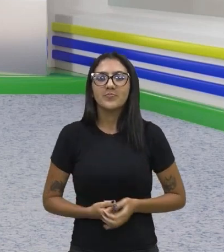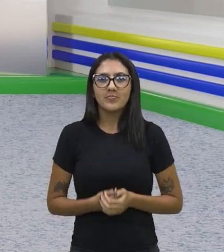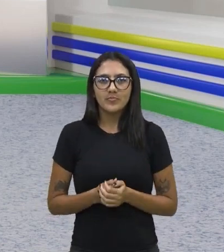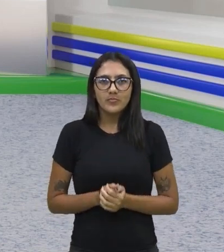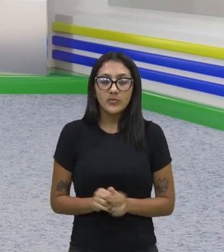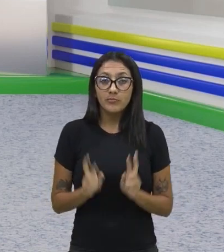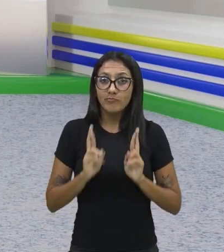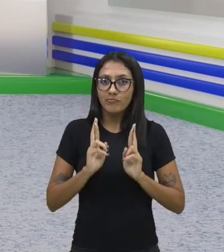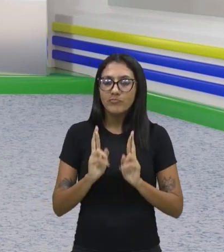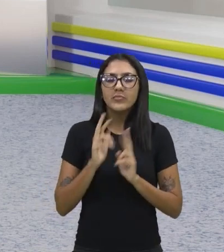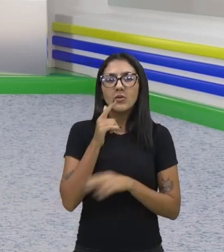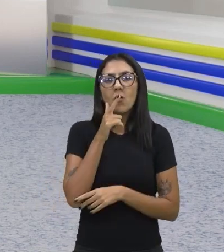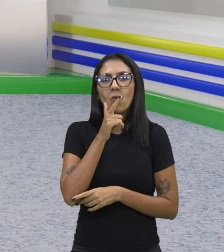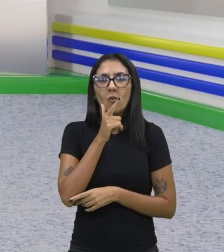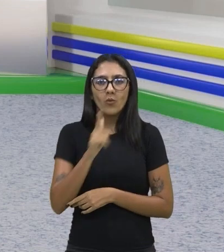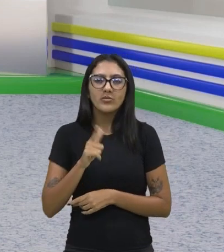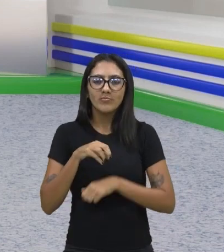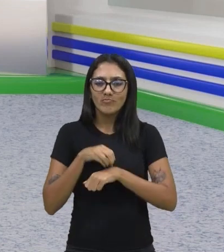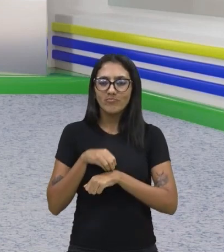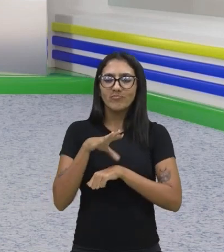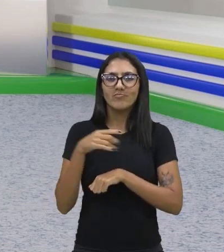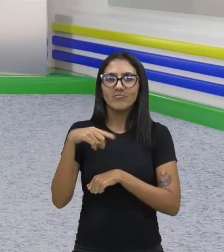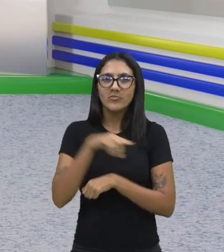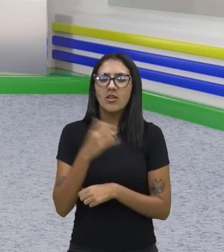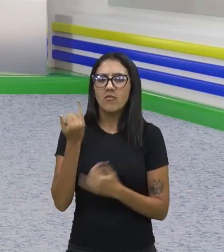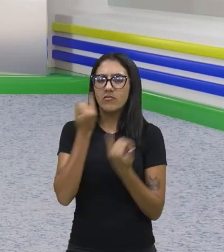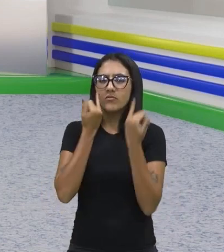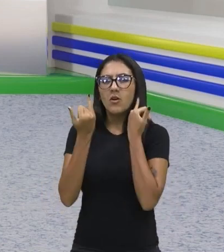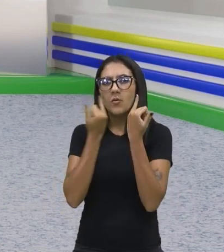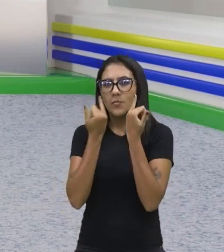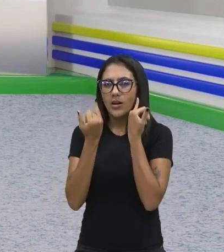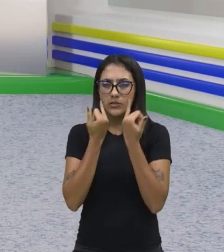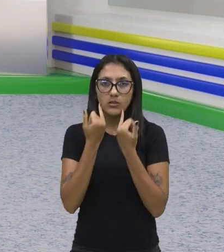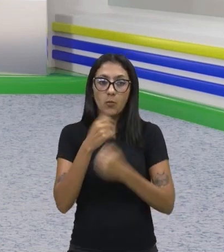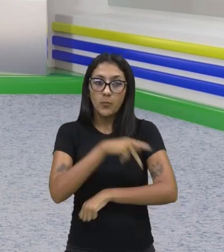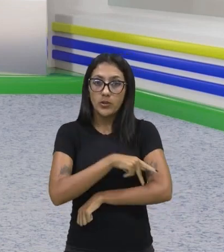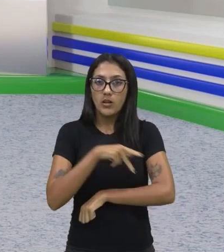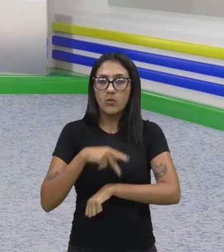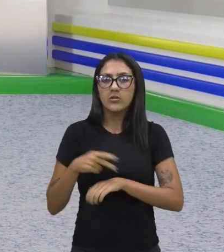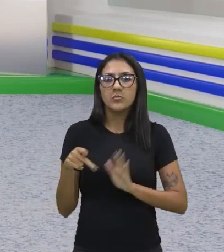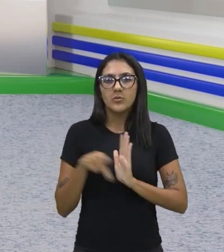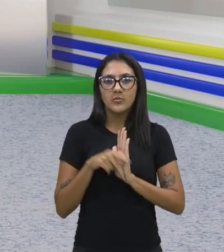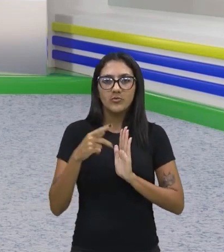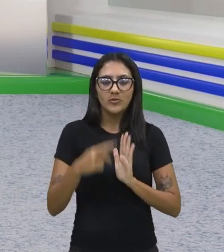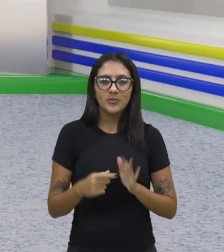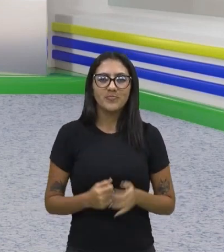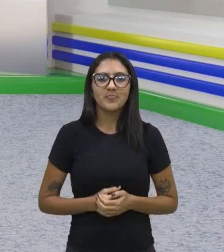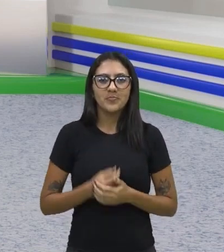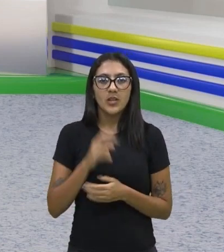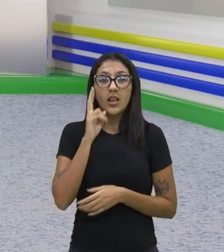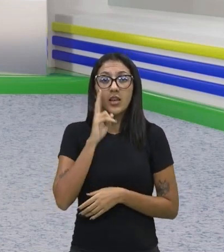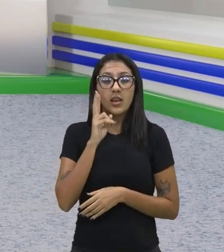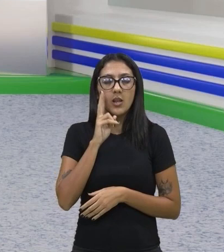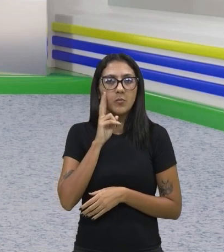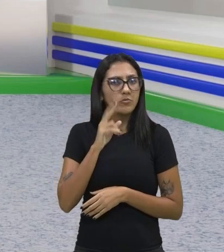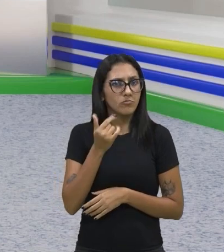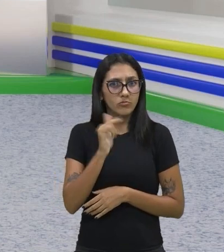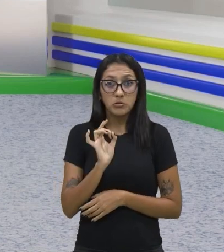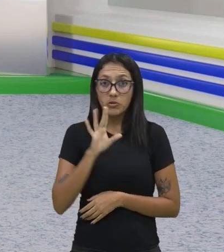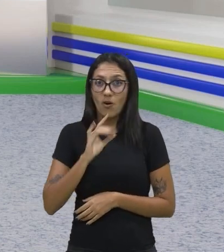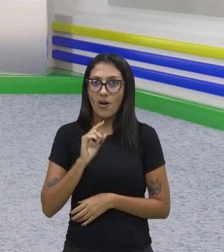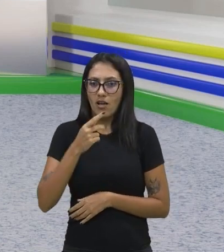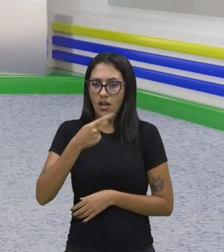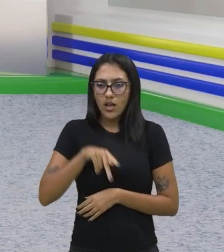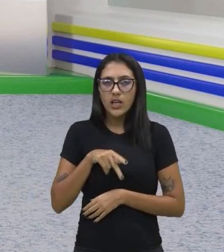aí trazer orientações pertinentes ao fazer pedagógico de vocês. Mais uma vez reforço, não é só esse momento